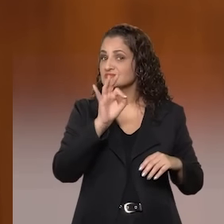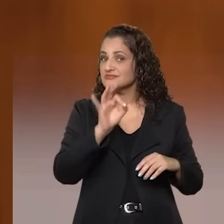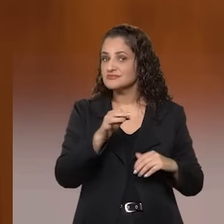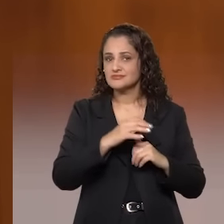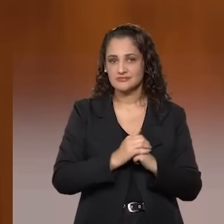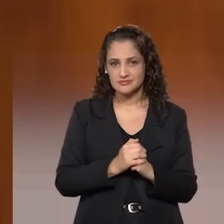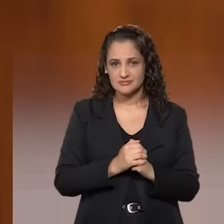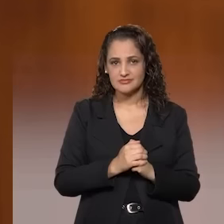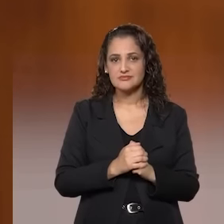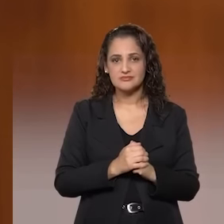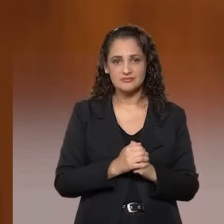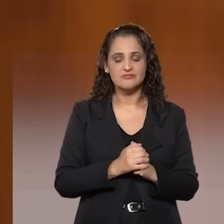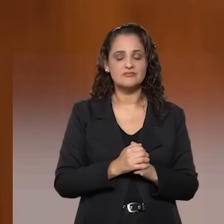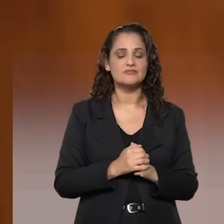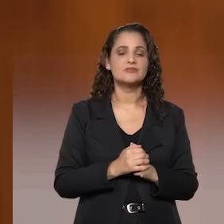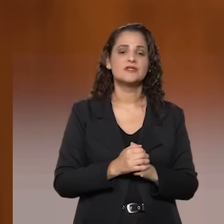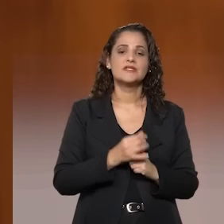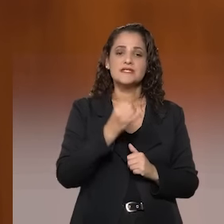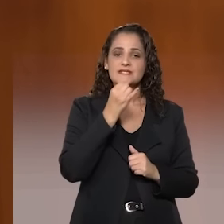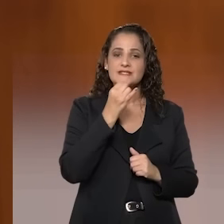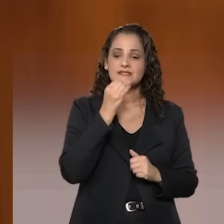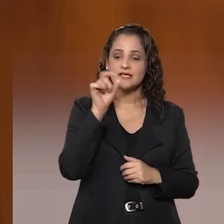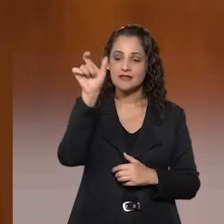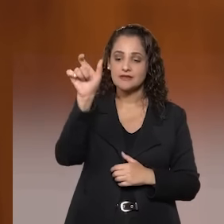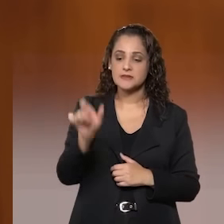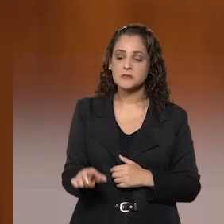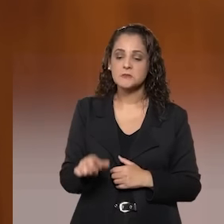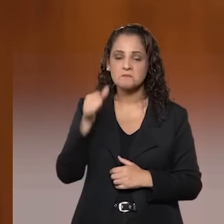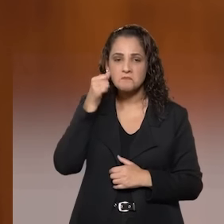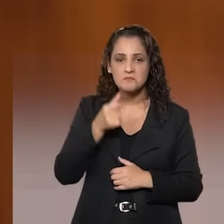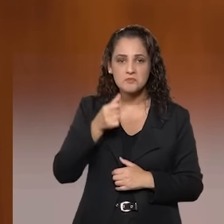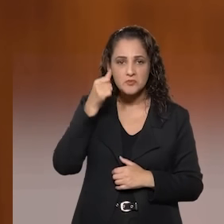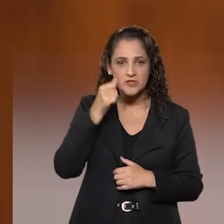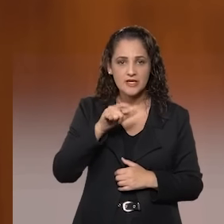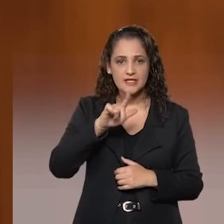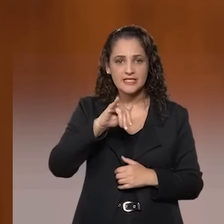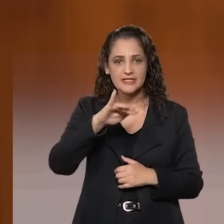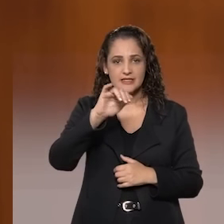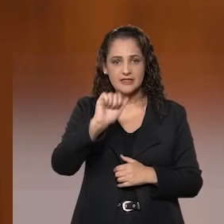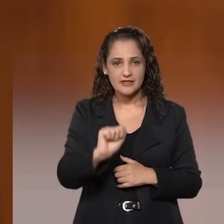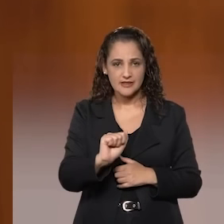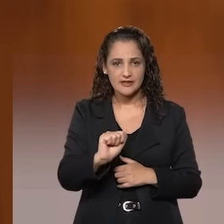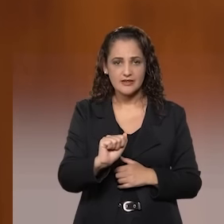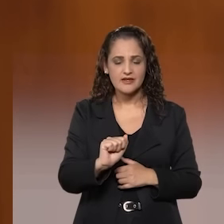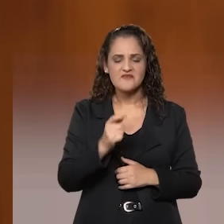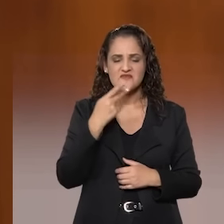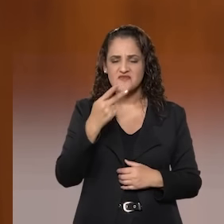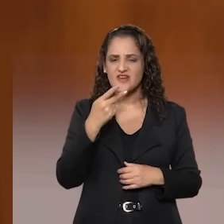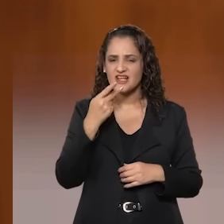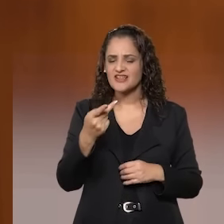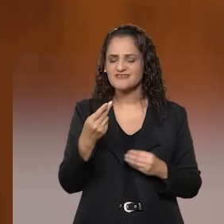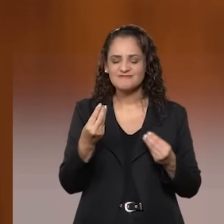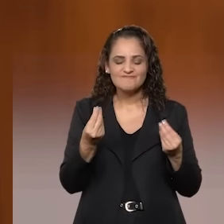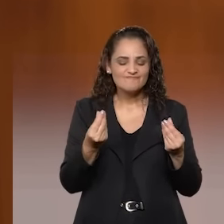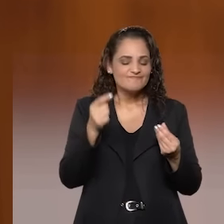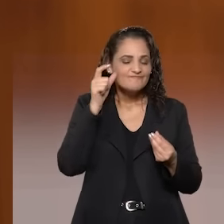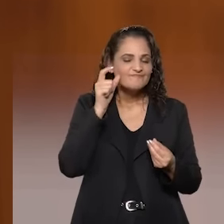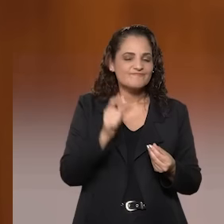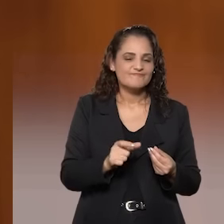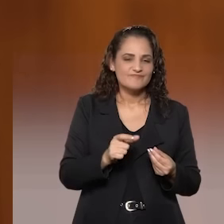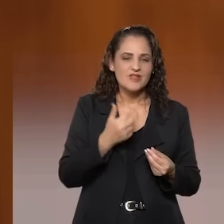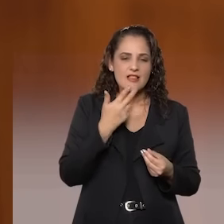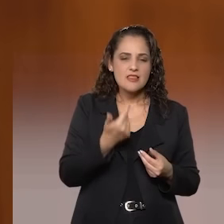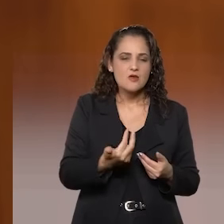a Lia Weiner shukman ela fala sobre isso de uma maneira muito interessante